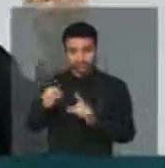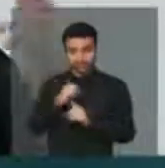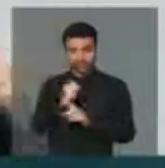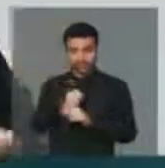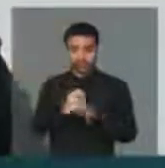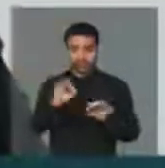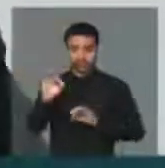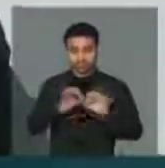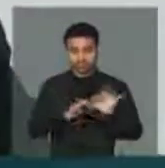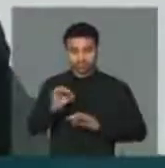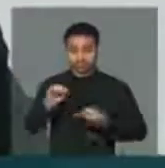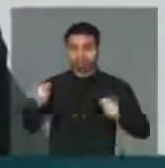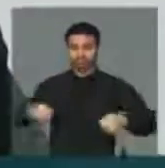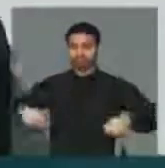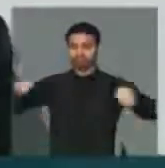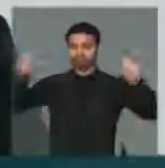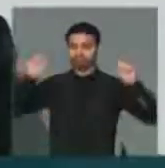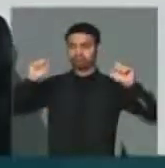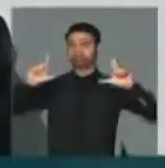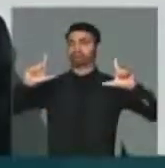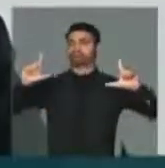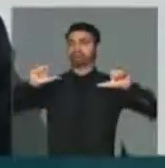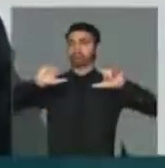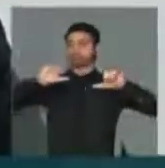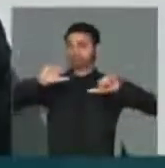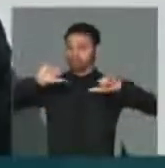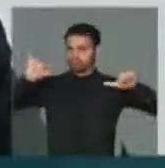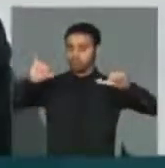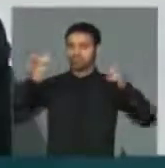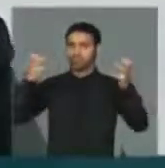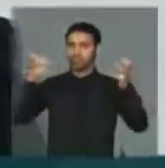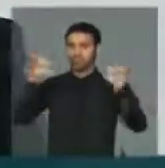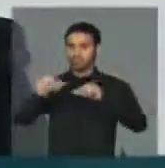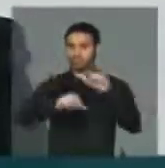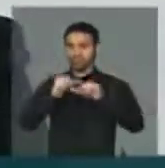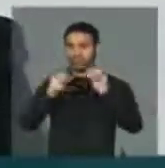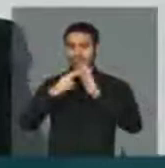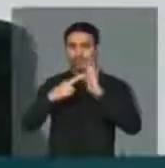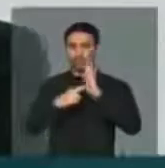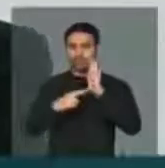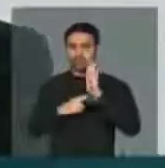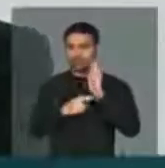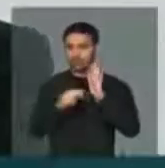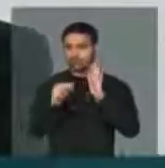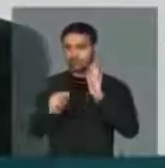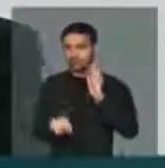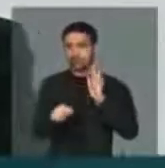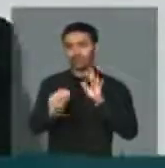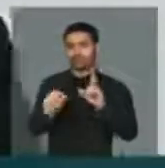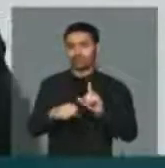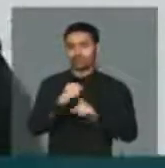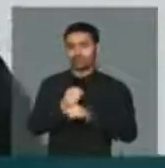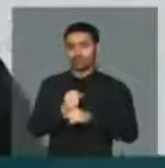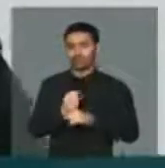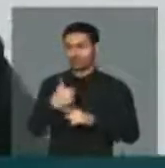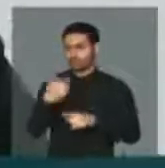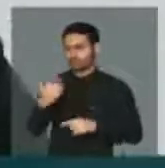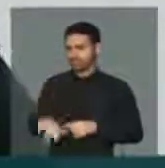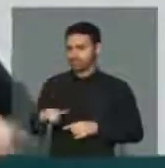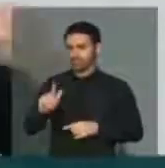levantando cartazes, falando de reforma política, ninguém está pedindo cláusula de desempenho, cláusula de